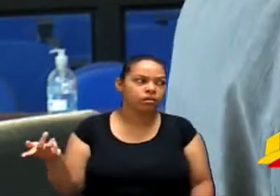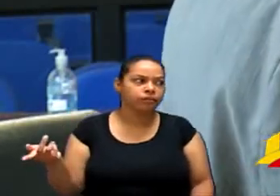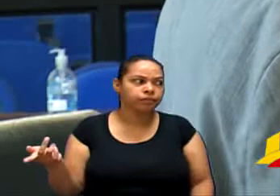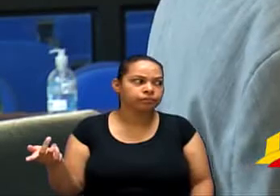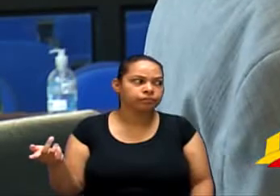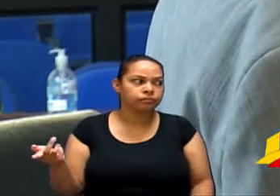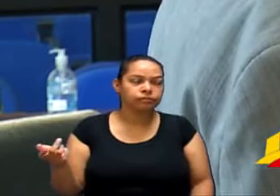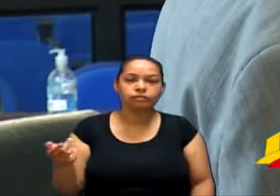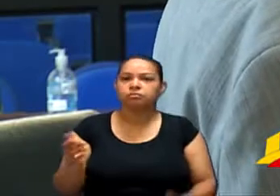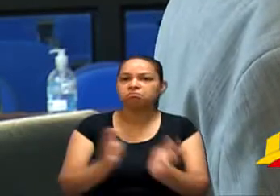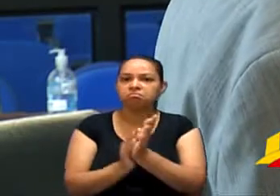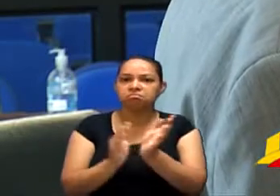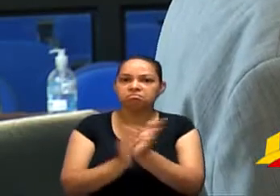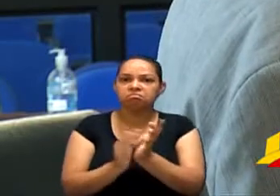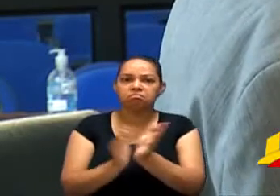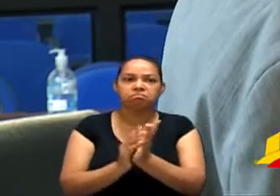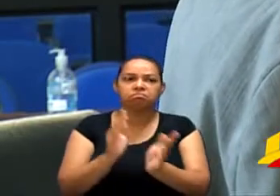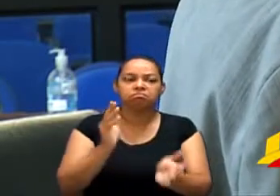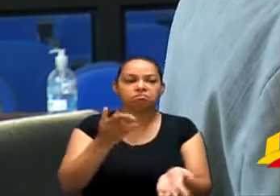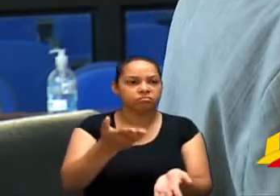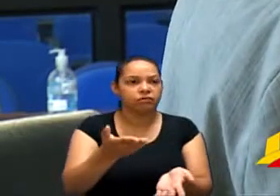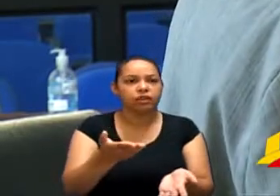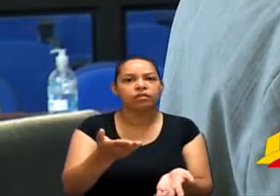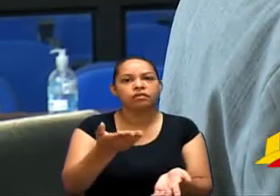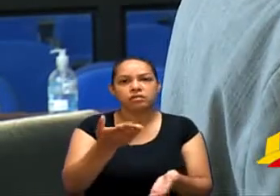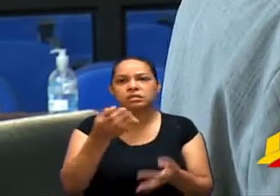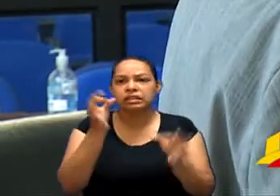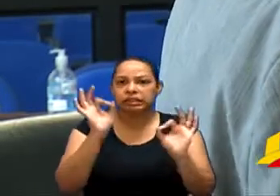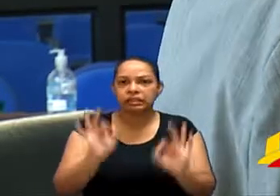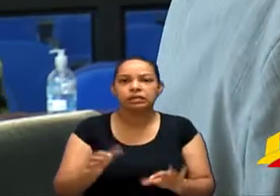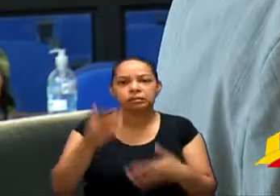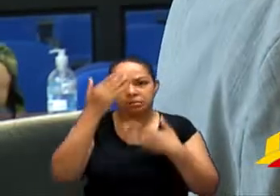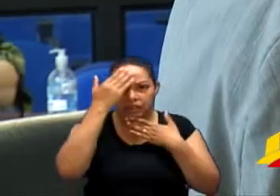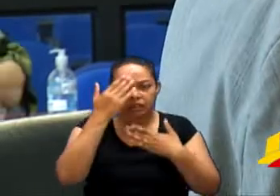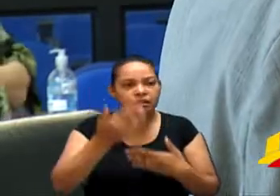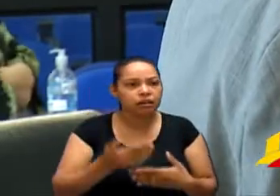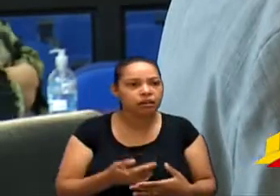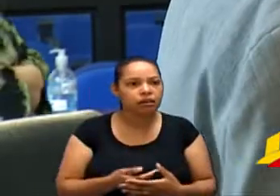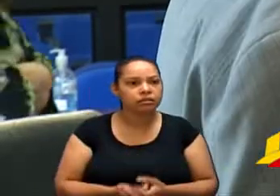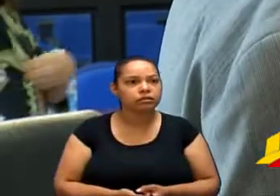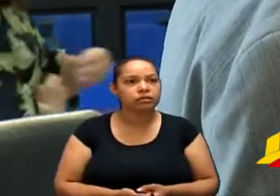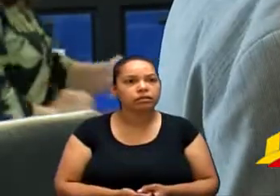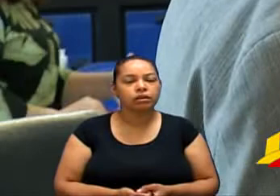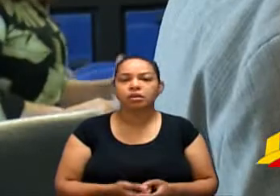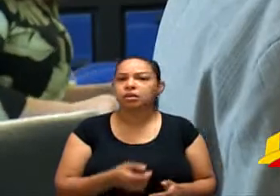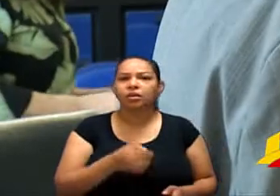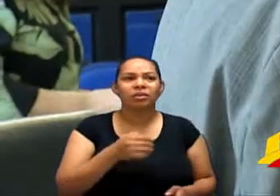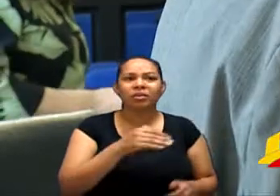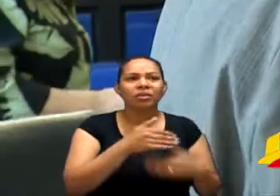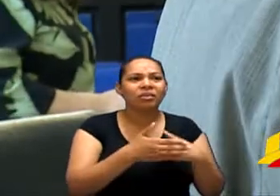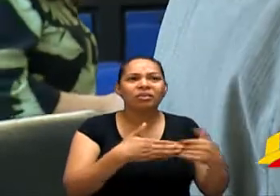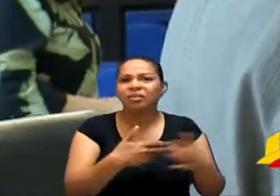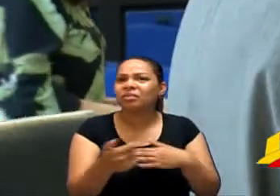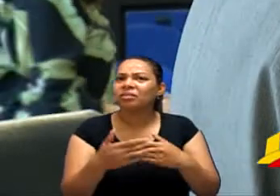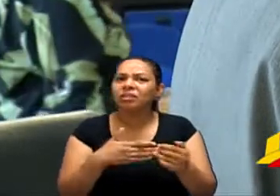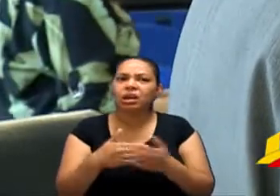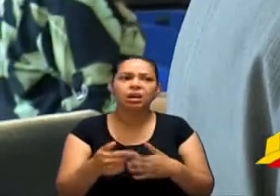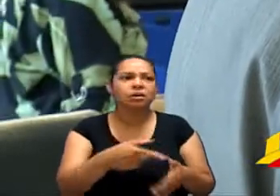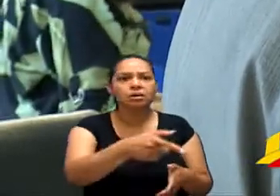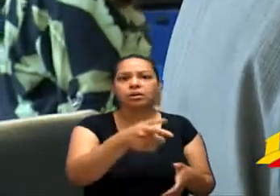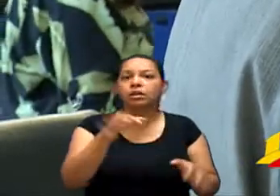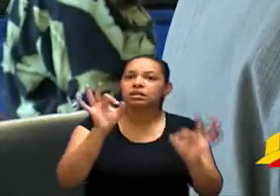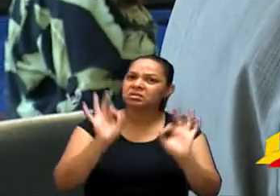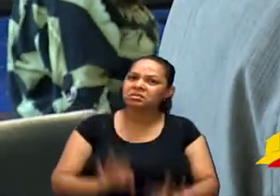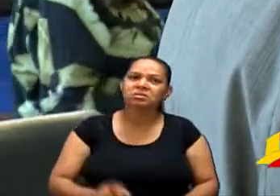Parabéns foi o resultado quero reconhecer e agradecer não é só por mim é qualquer um vereador aqui não é justo